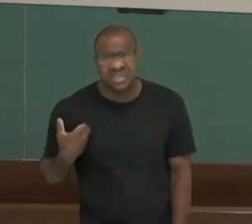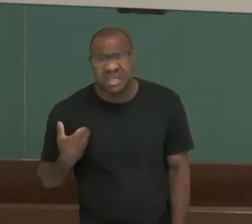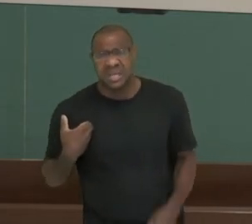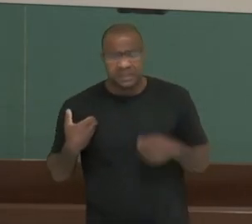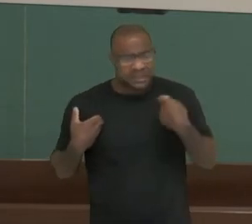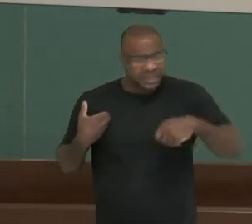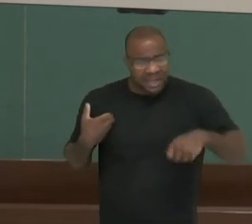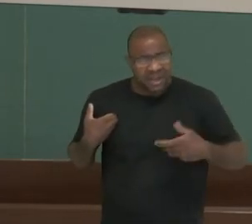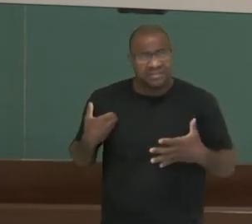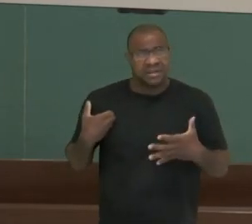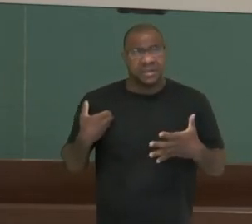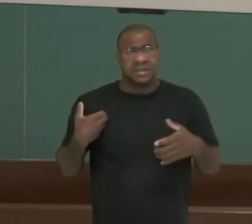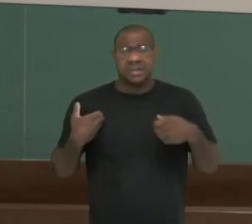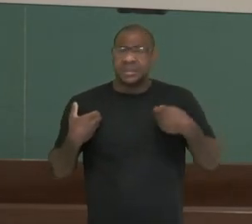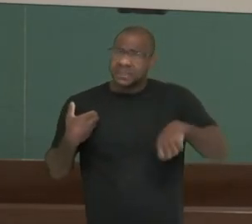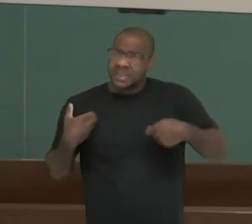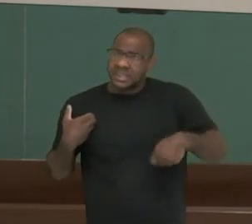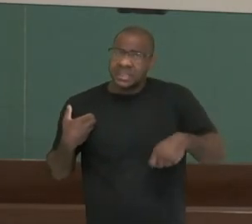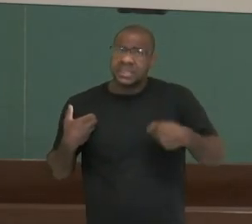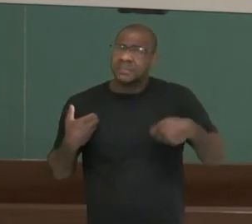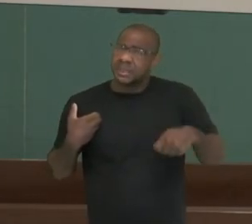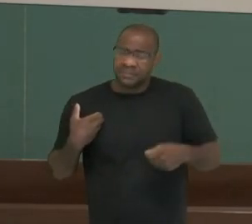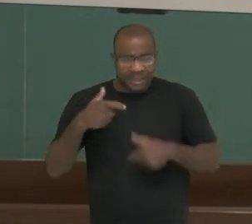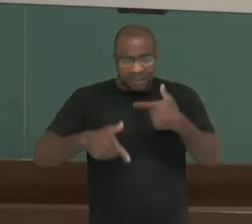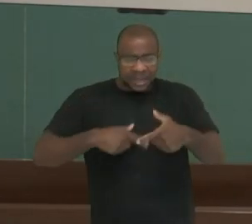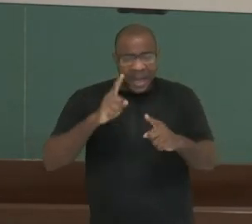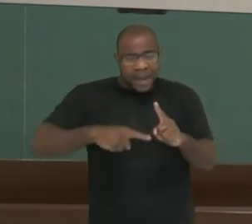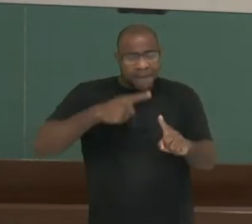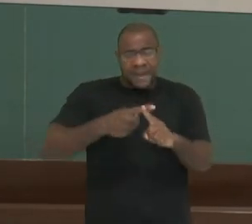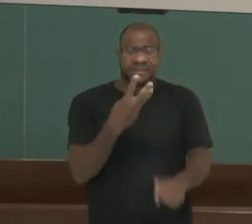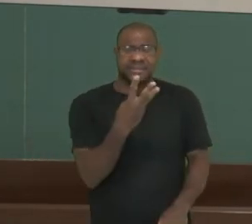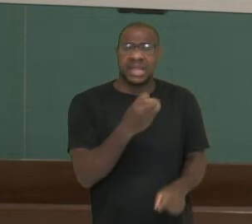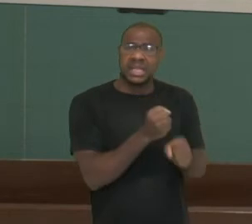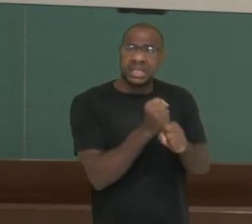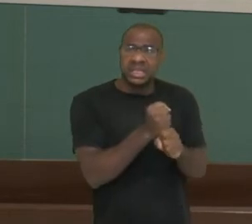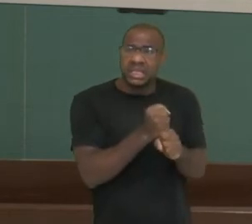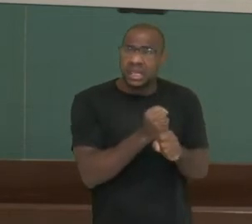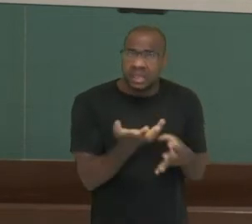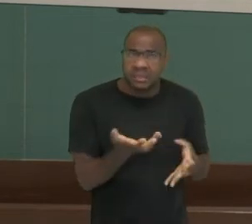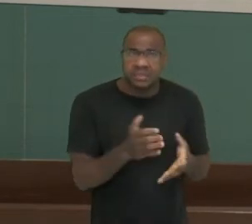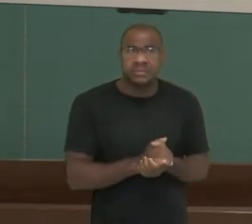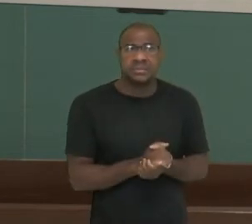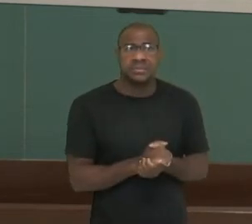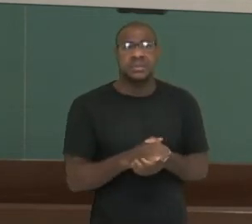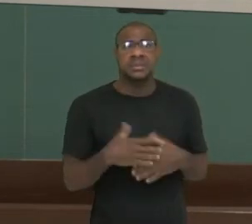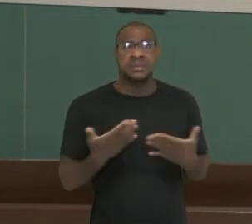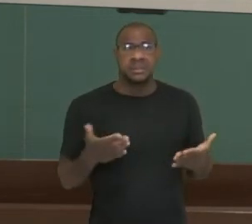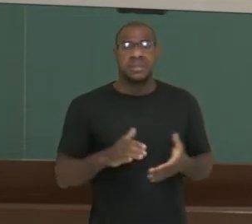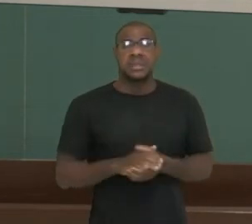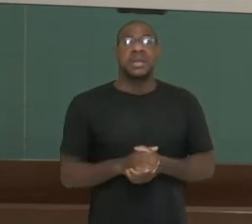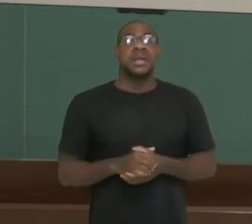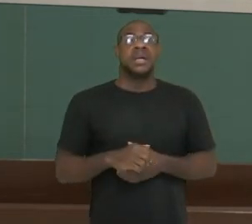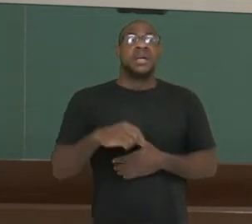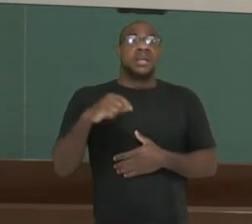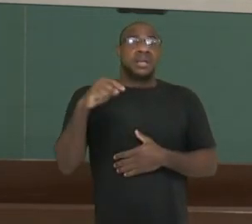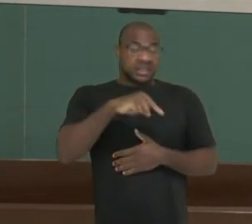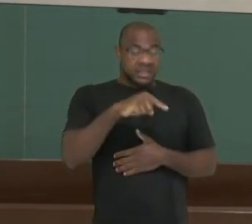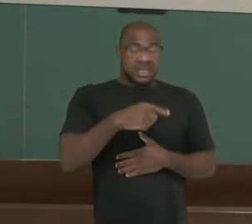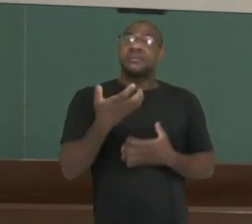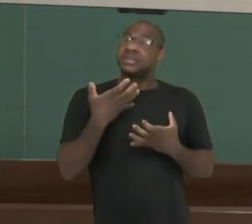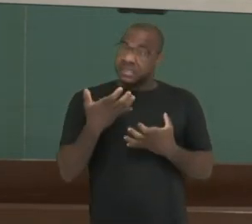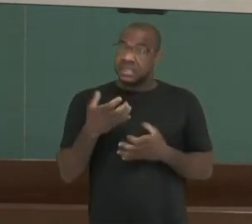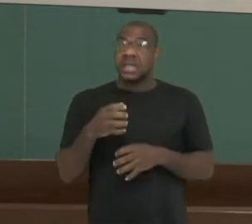ele ainda como indenização, porque claro, esses senhores não queriam ficar sem os benefícios e o